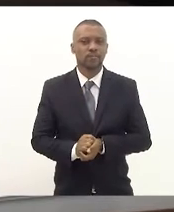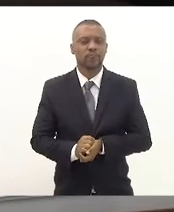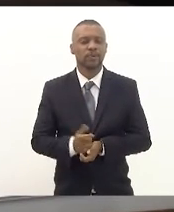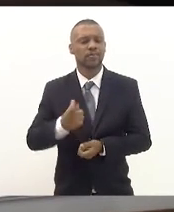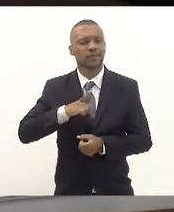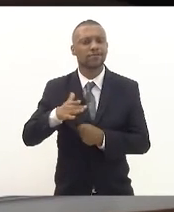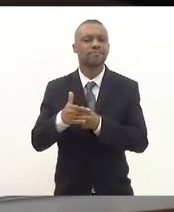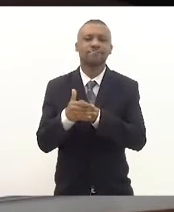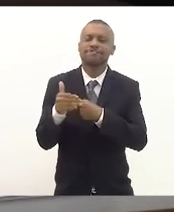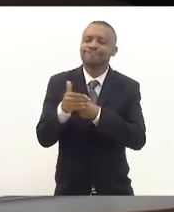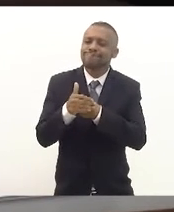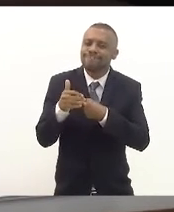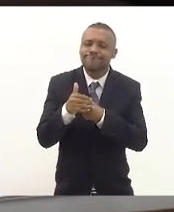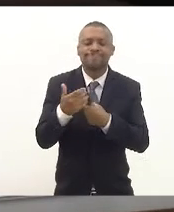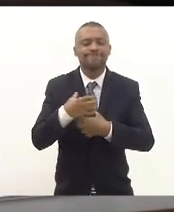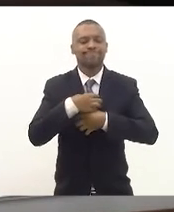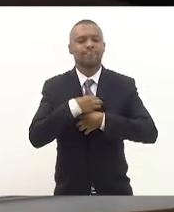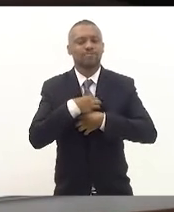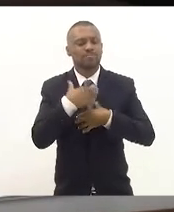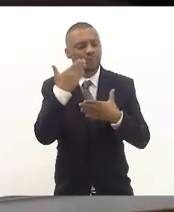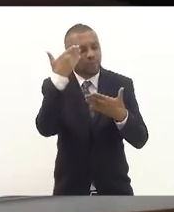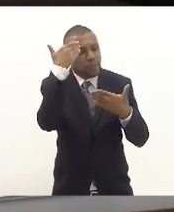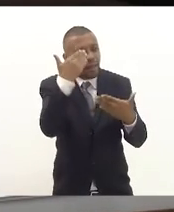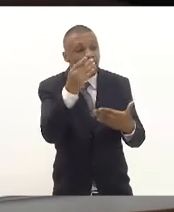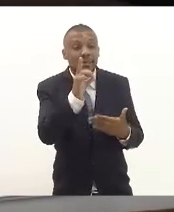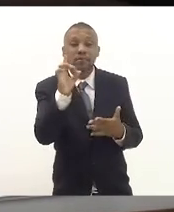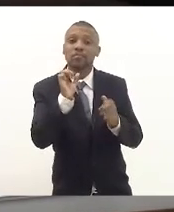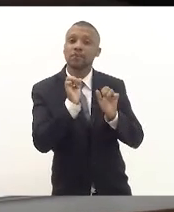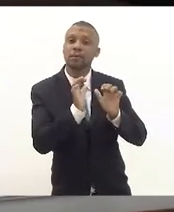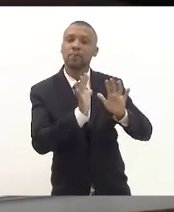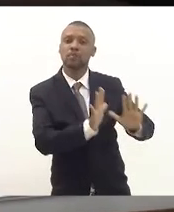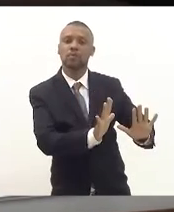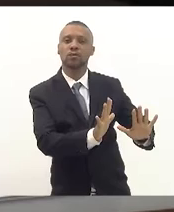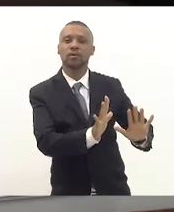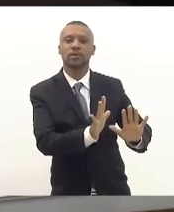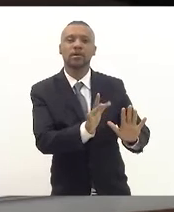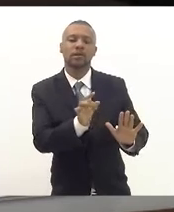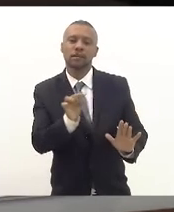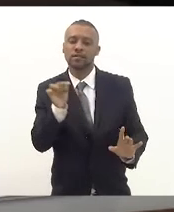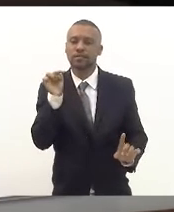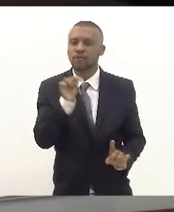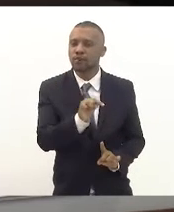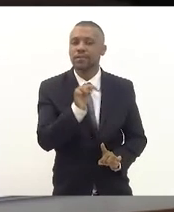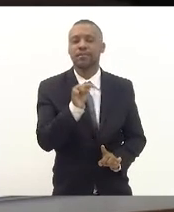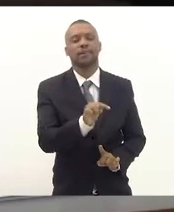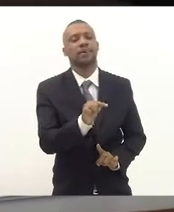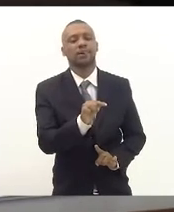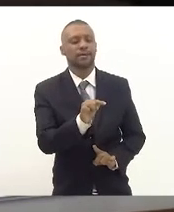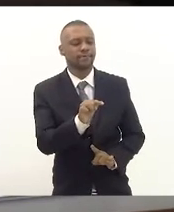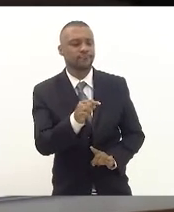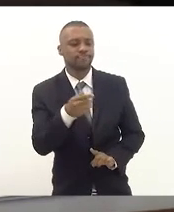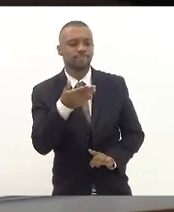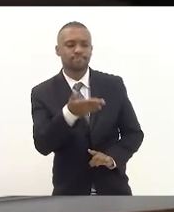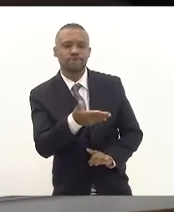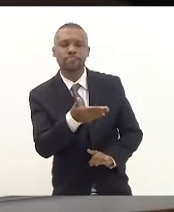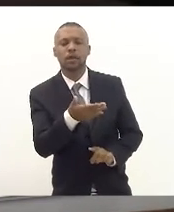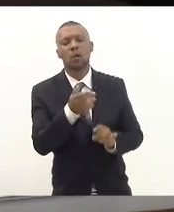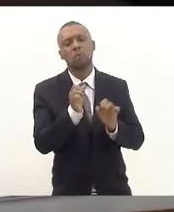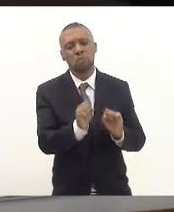tenho um carinho no ano muito obrigado Deus te abençoe e que você e